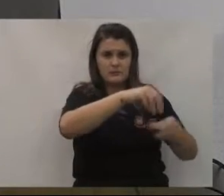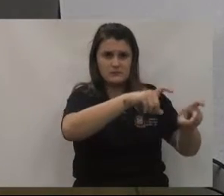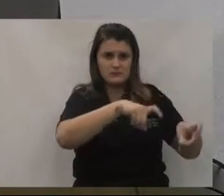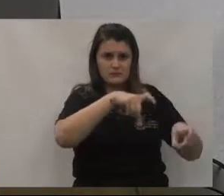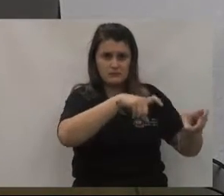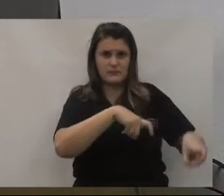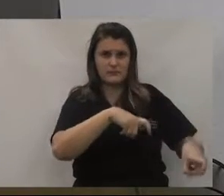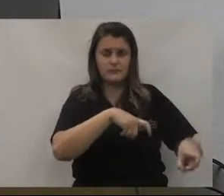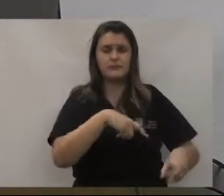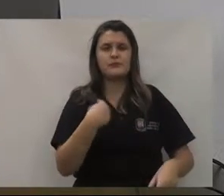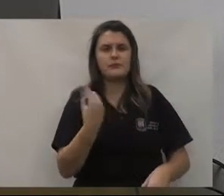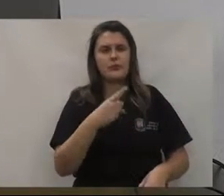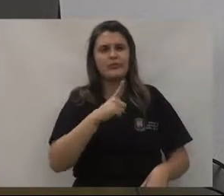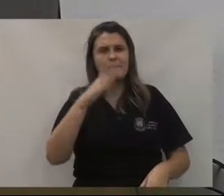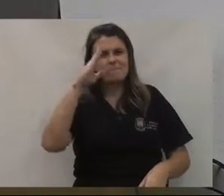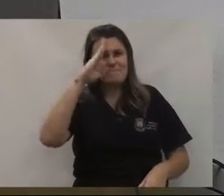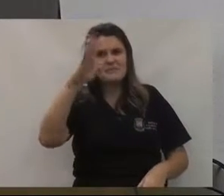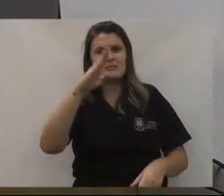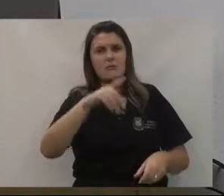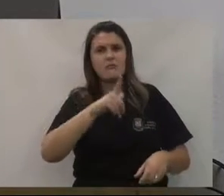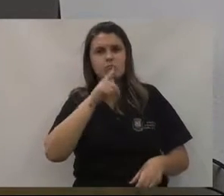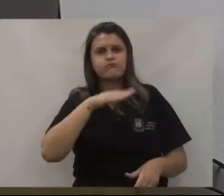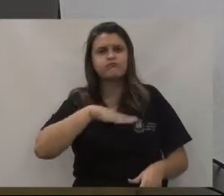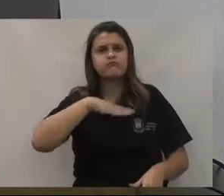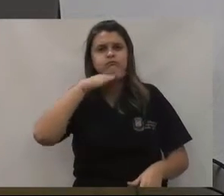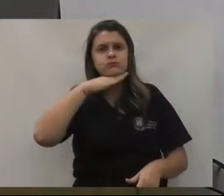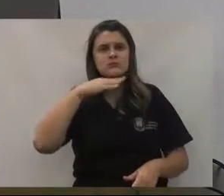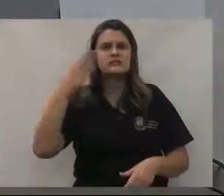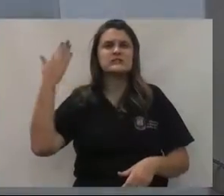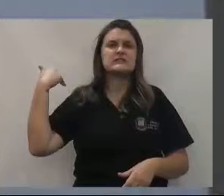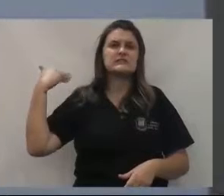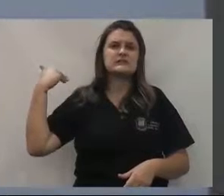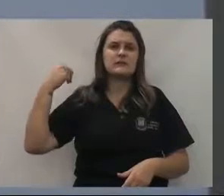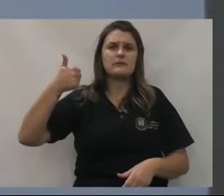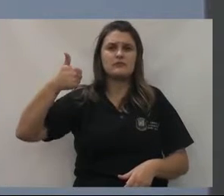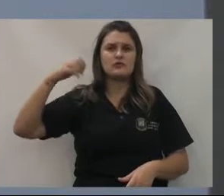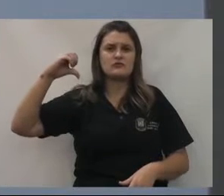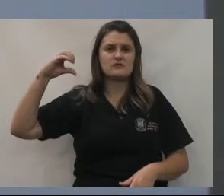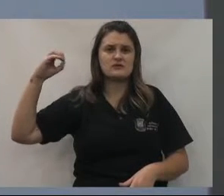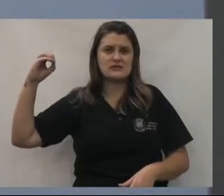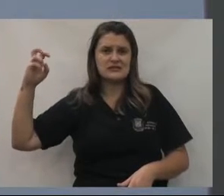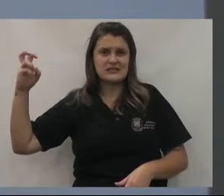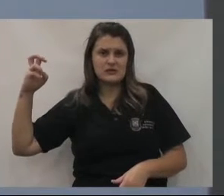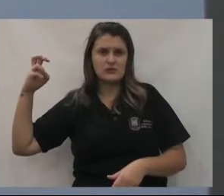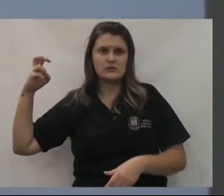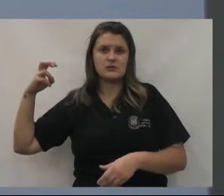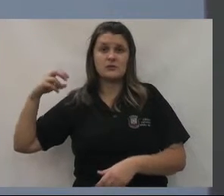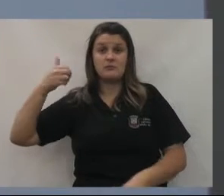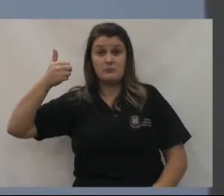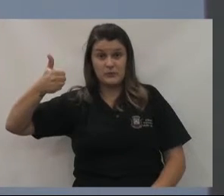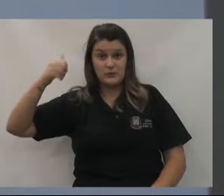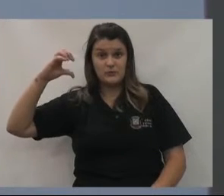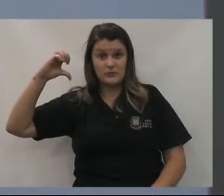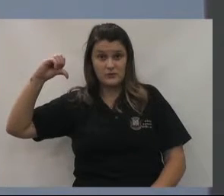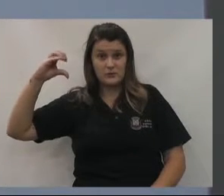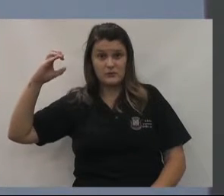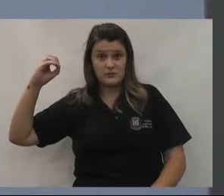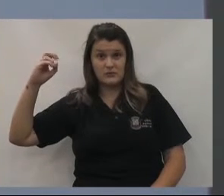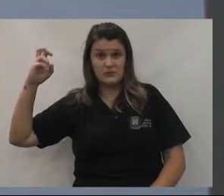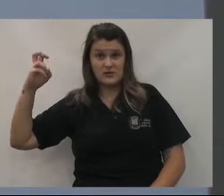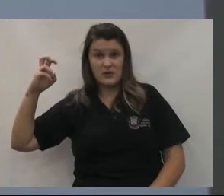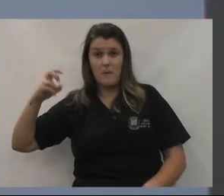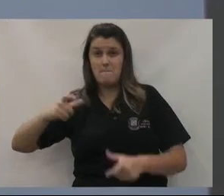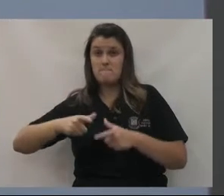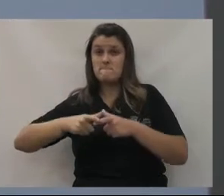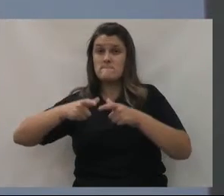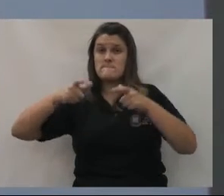Nós temos as principais enchentes ocorridas desde 1905 até essa presente data. Em 1905 foi a maior enchente que nós